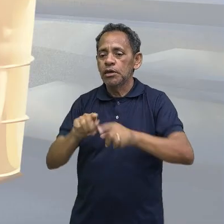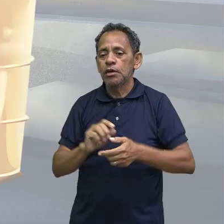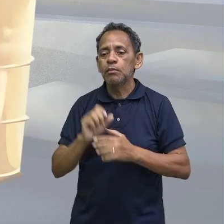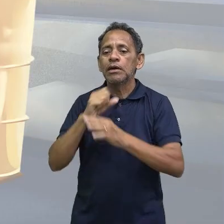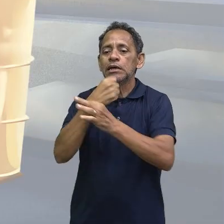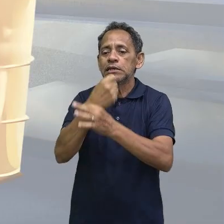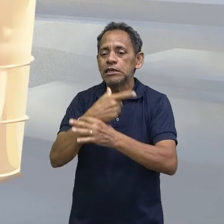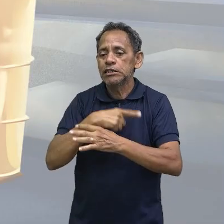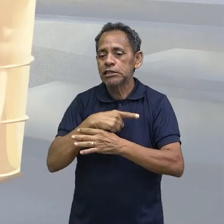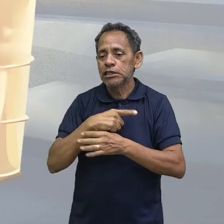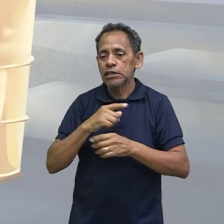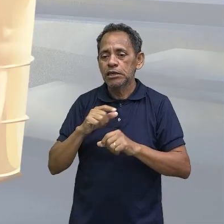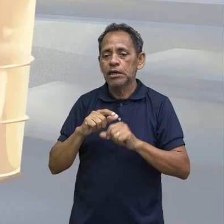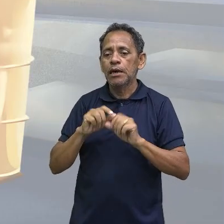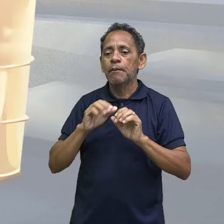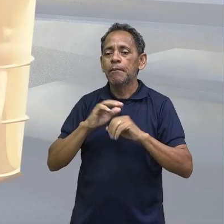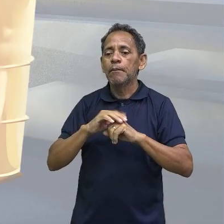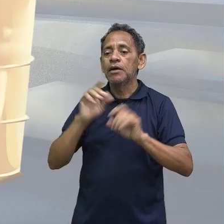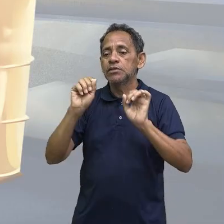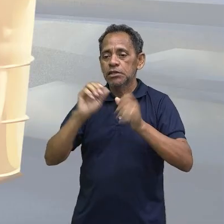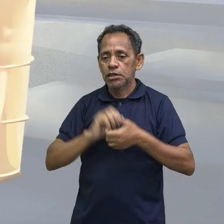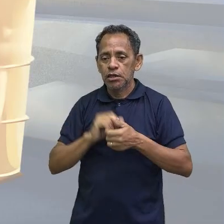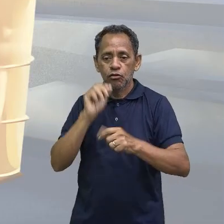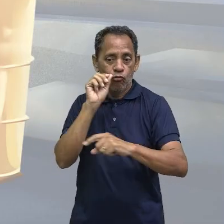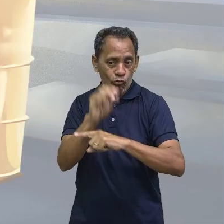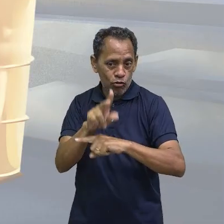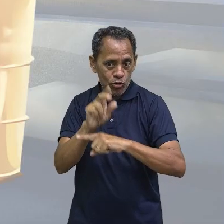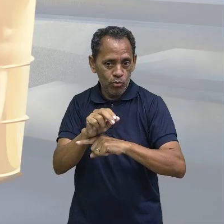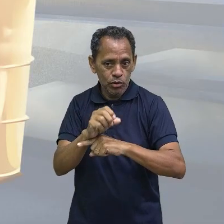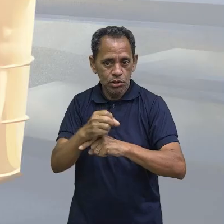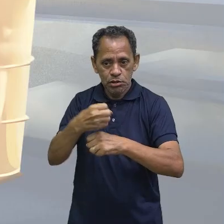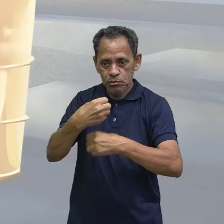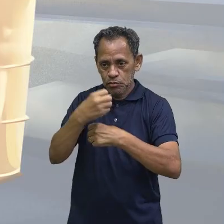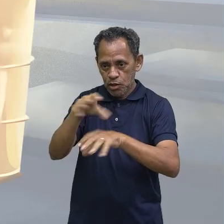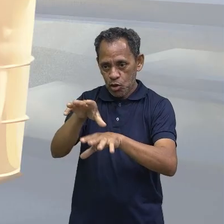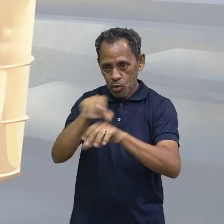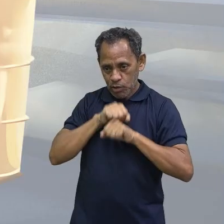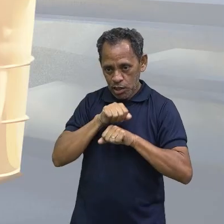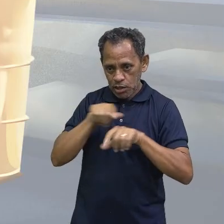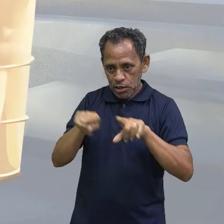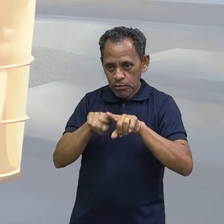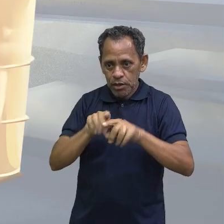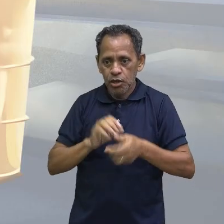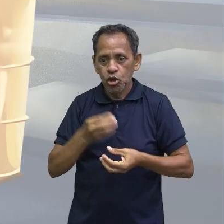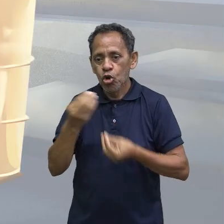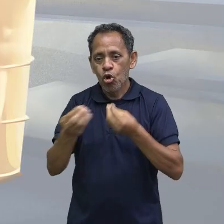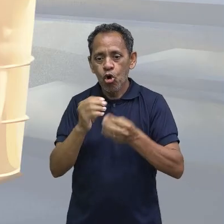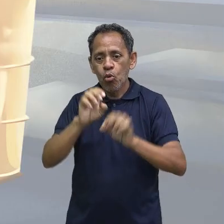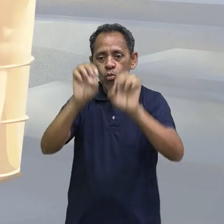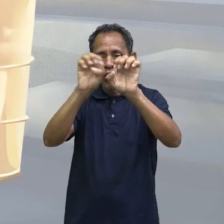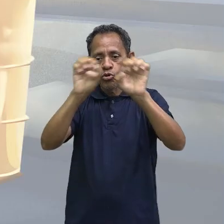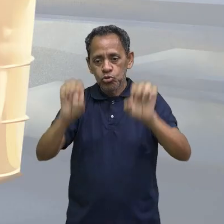garantir que não haja mais contaminação. Como que acontece, né? Como que é a estrutura desse depósito?